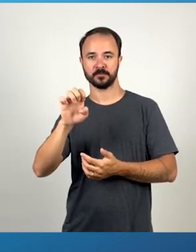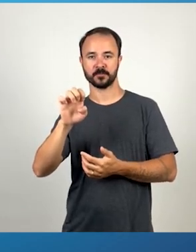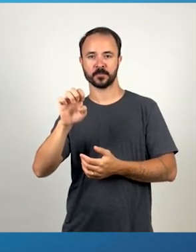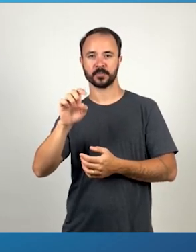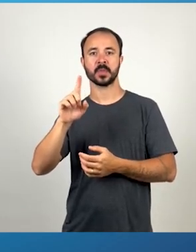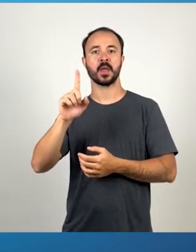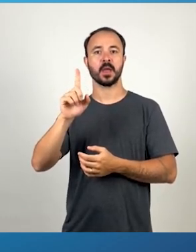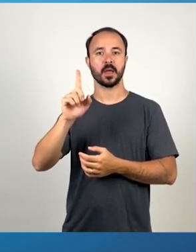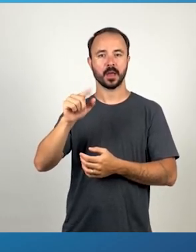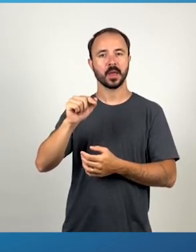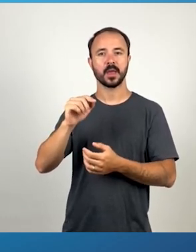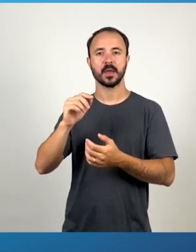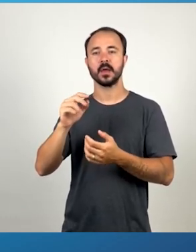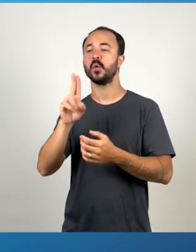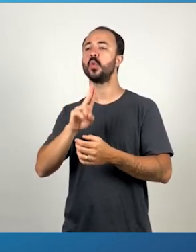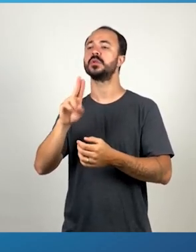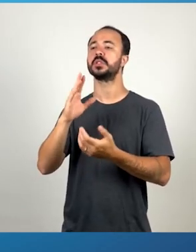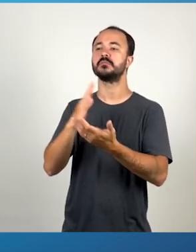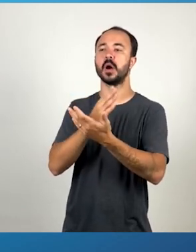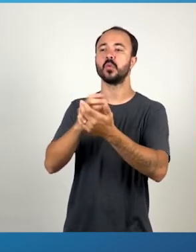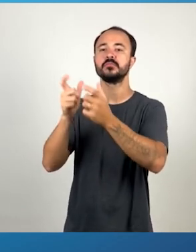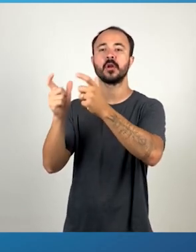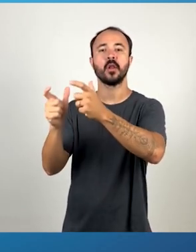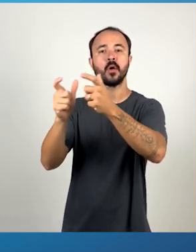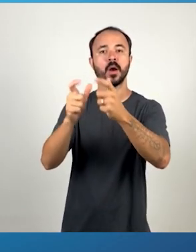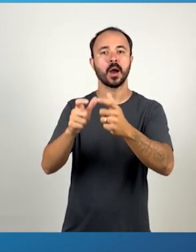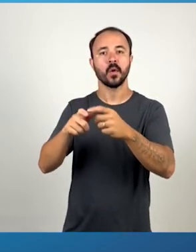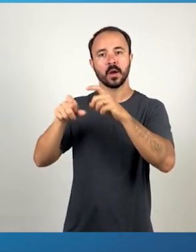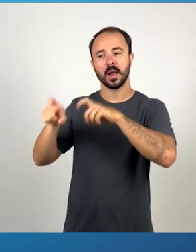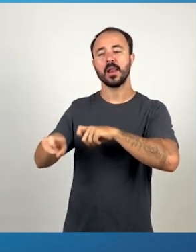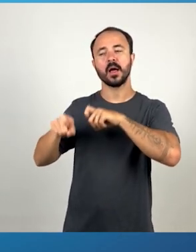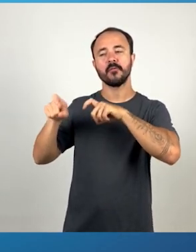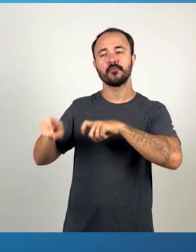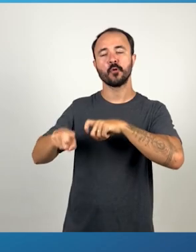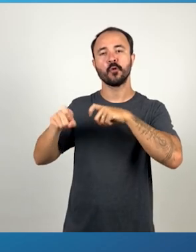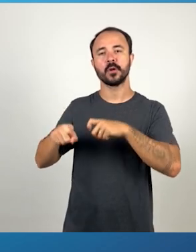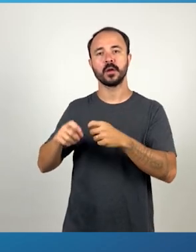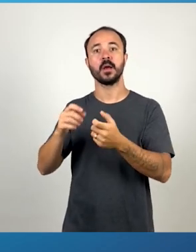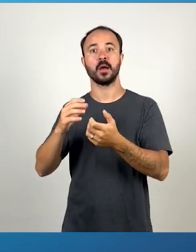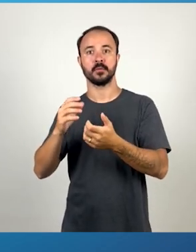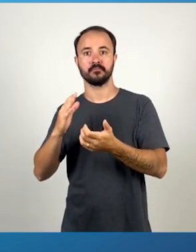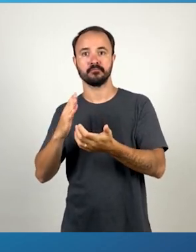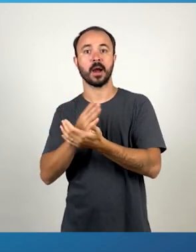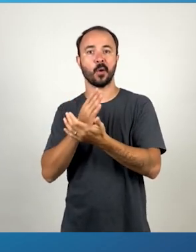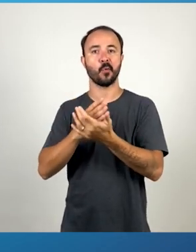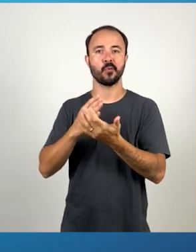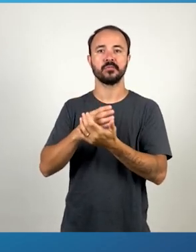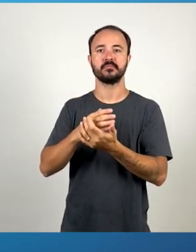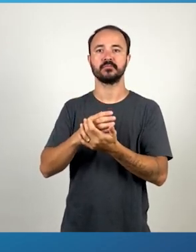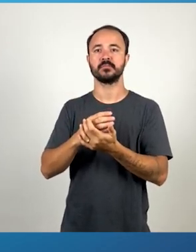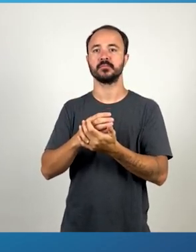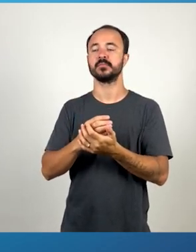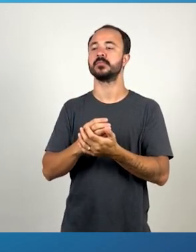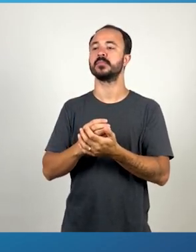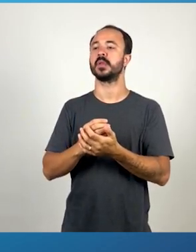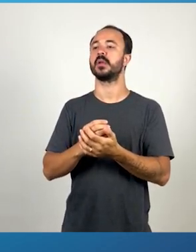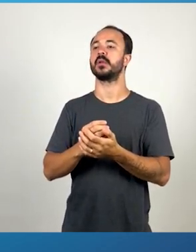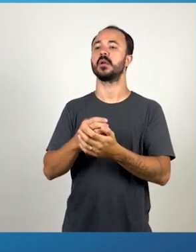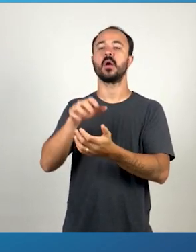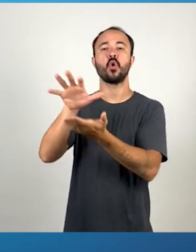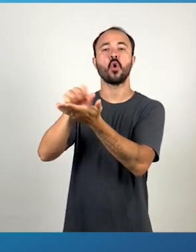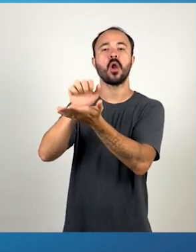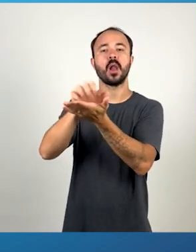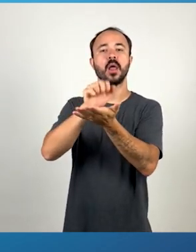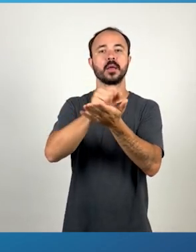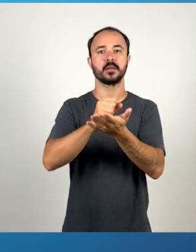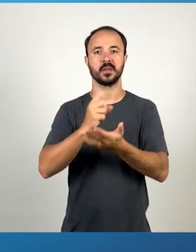de dejetos animais, são formados pela matéria orgânica decomposta em estado líquido, rica em nutrientes e livre